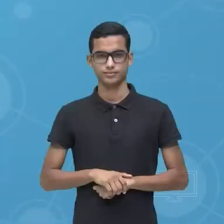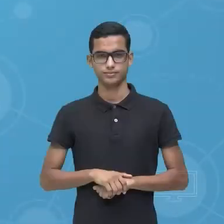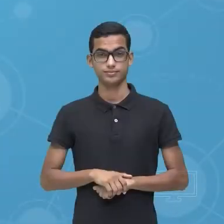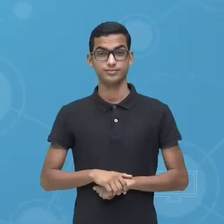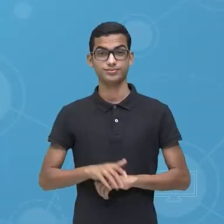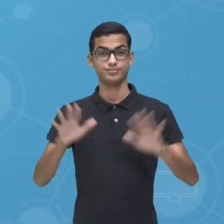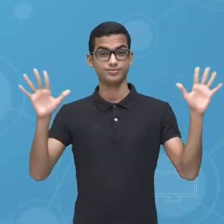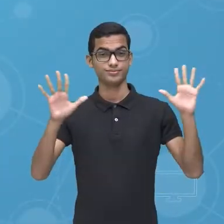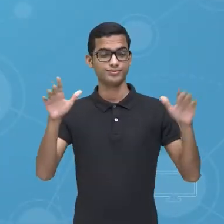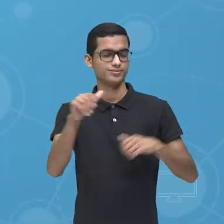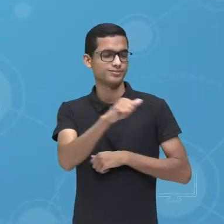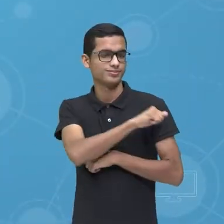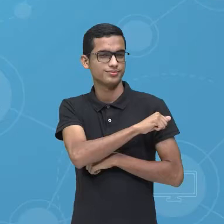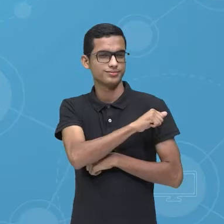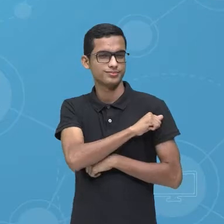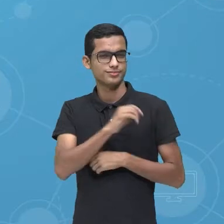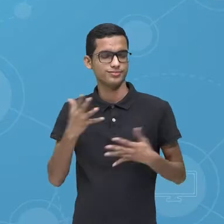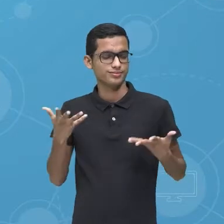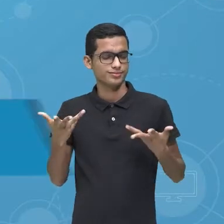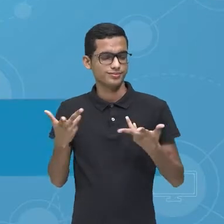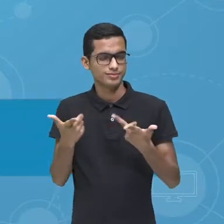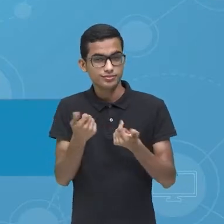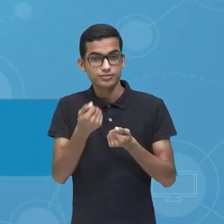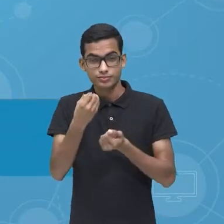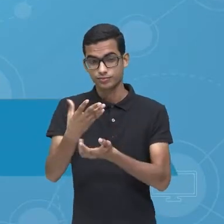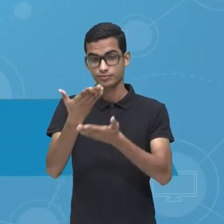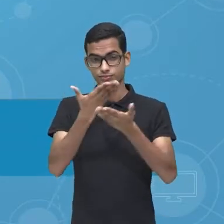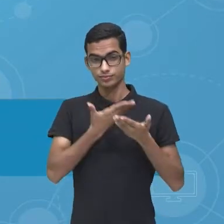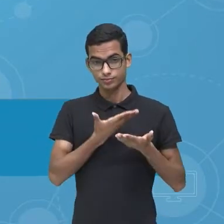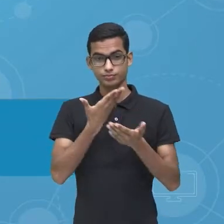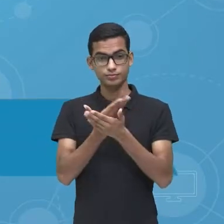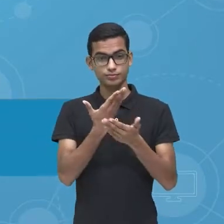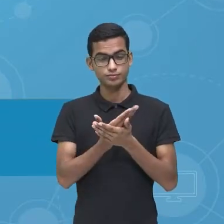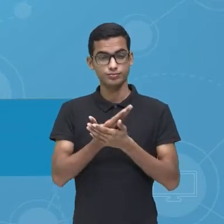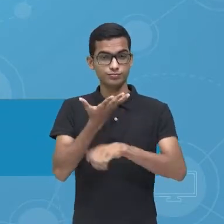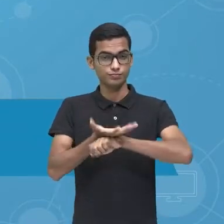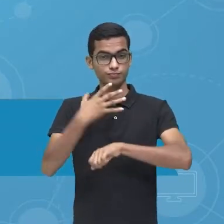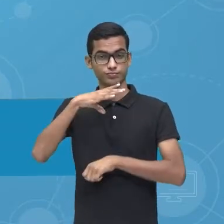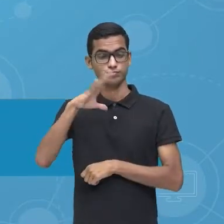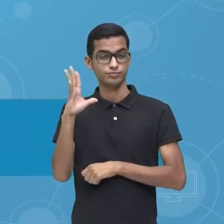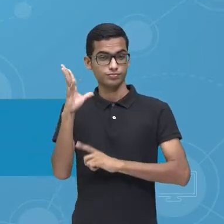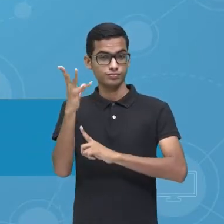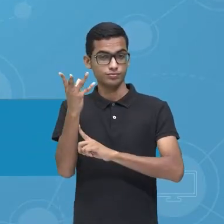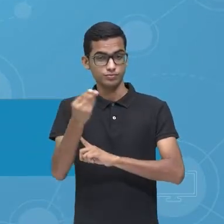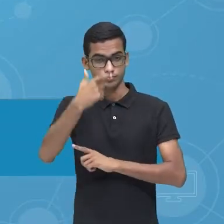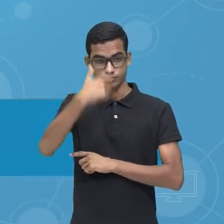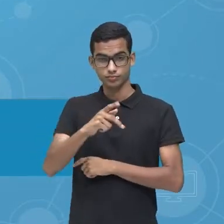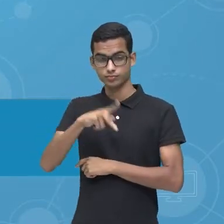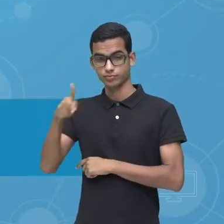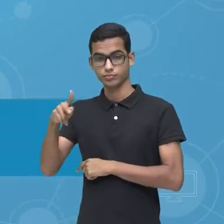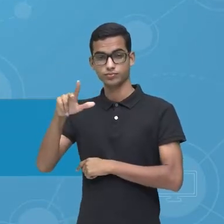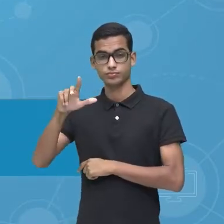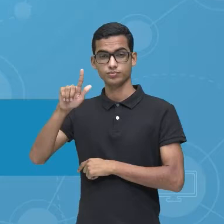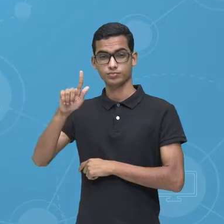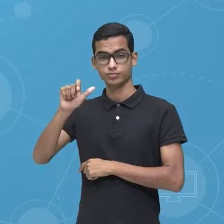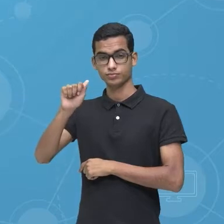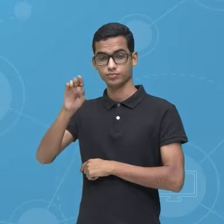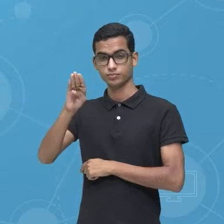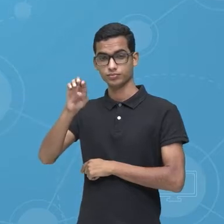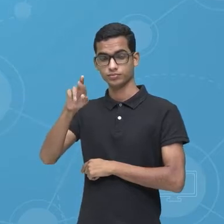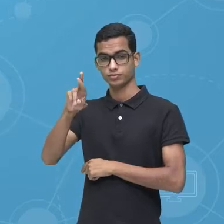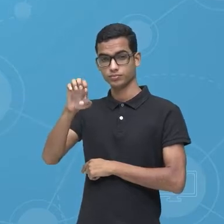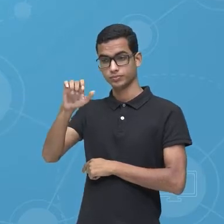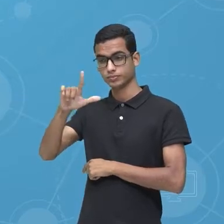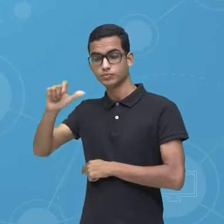Olá, meus artistas favoritos, sejam bem-vindos a mais uma aula de artes. Eu sou a professora Gabriela e vou estar acompanhando vocês hoje